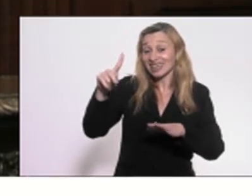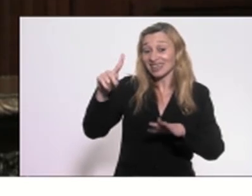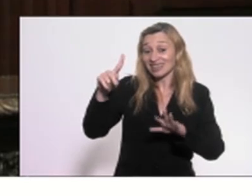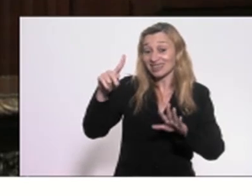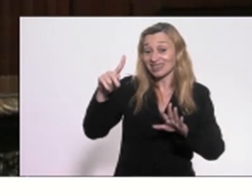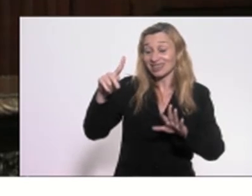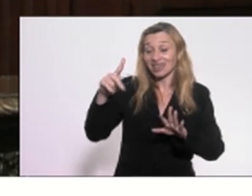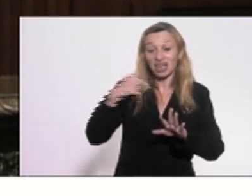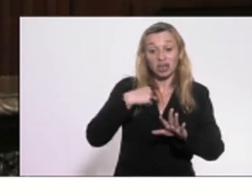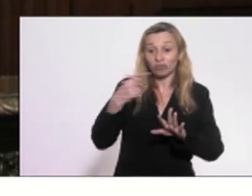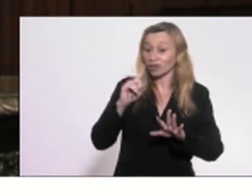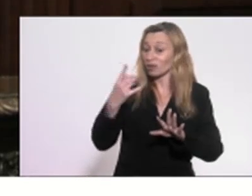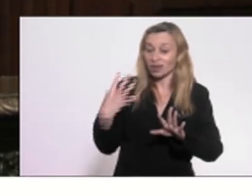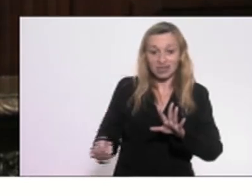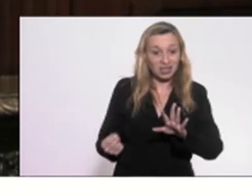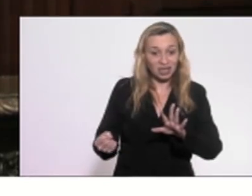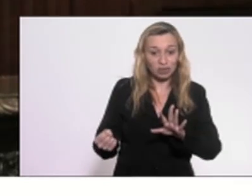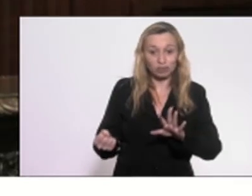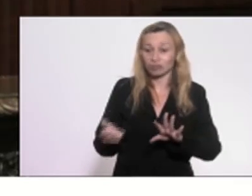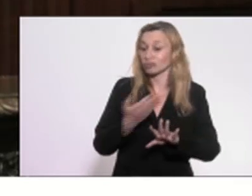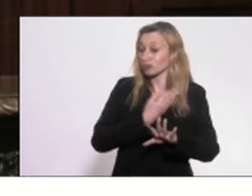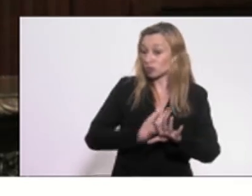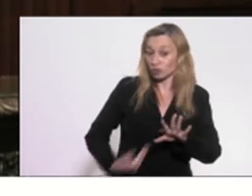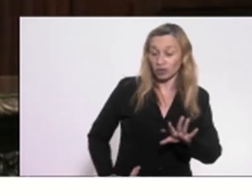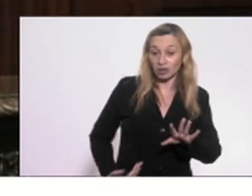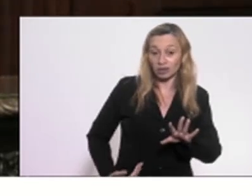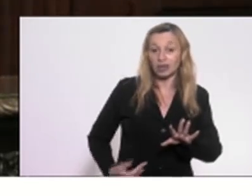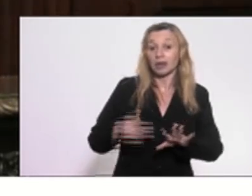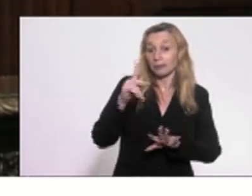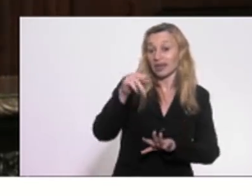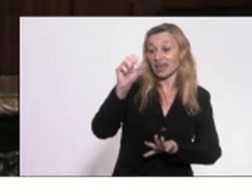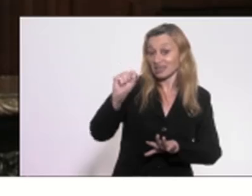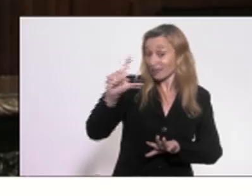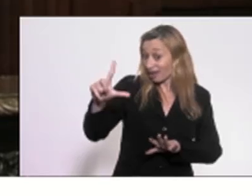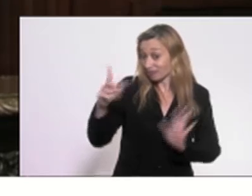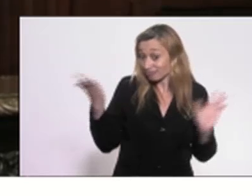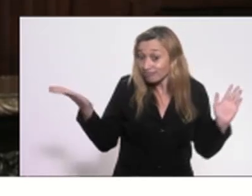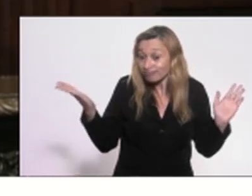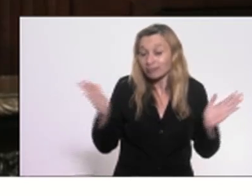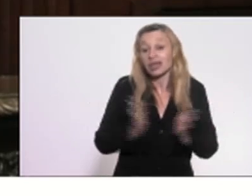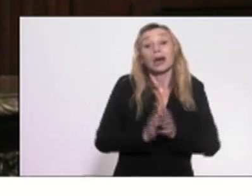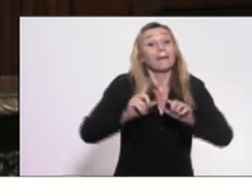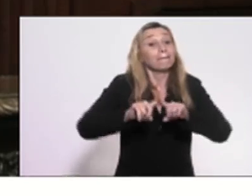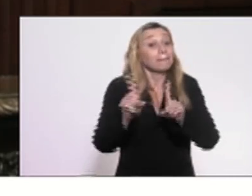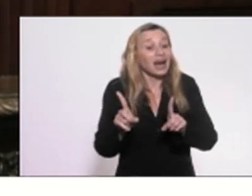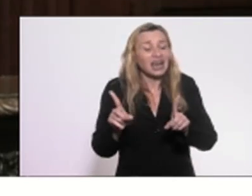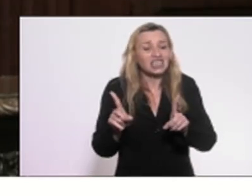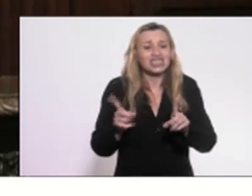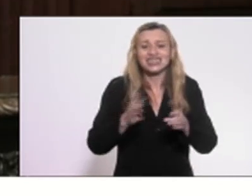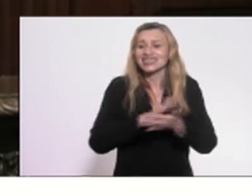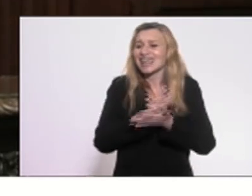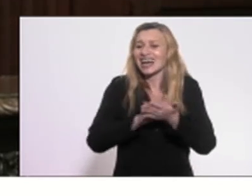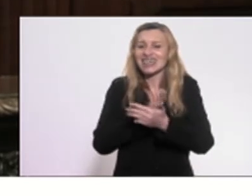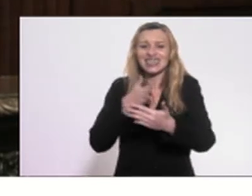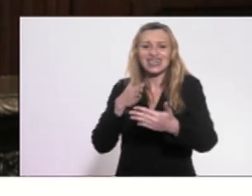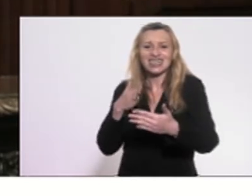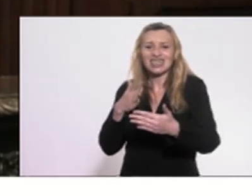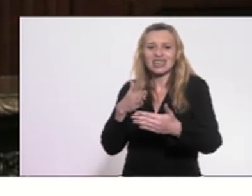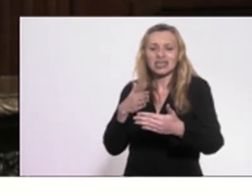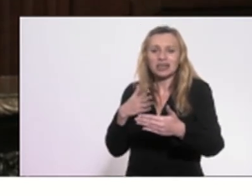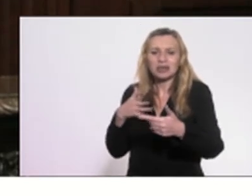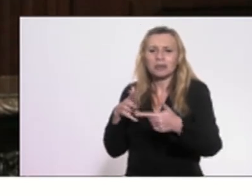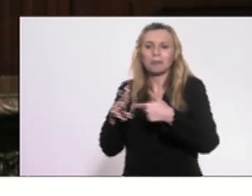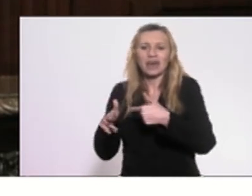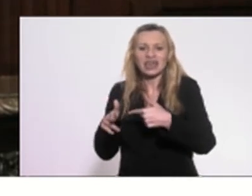agir hoje no governo do PSL, mas nada me impede que eu tenha